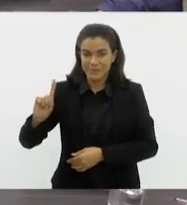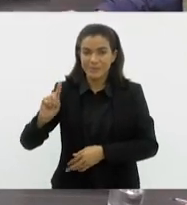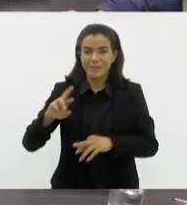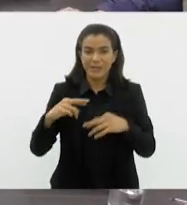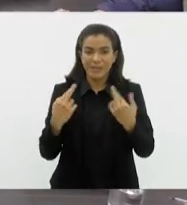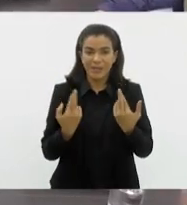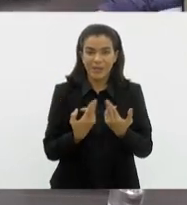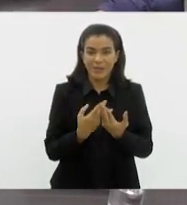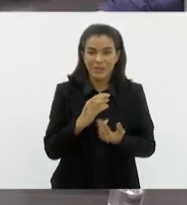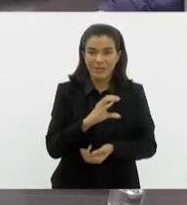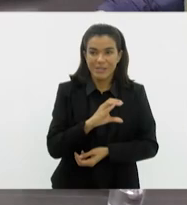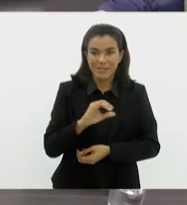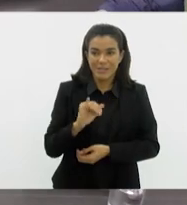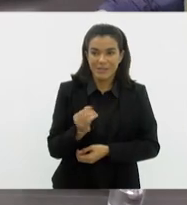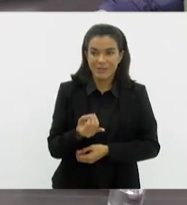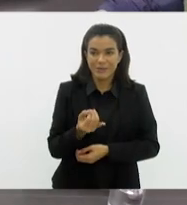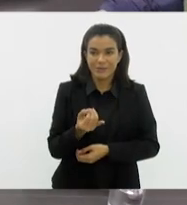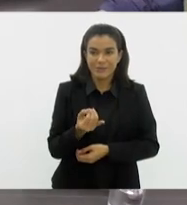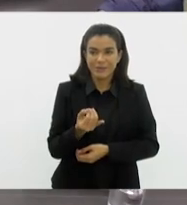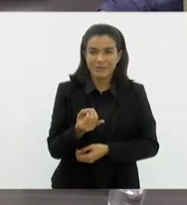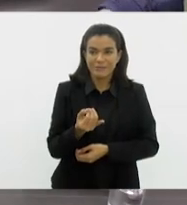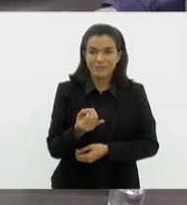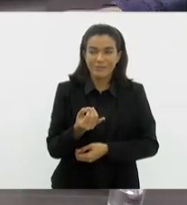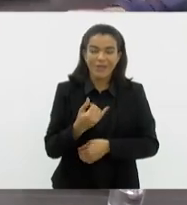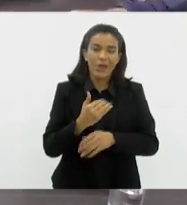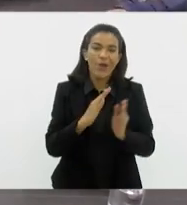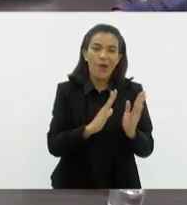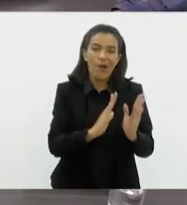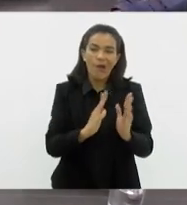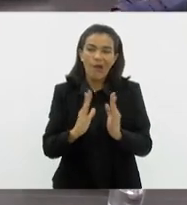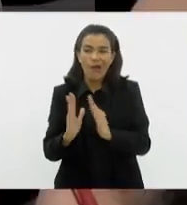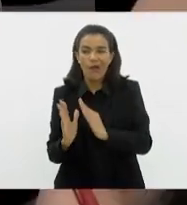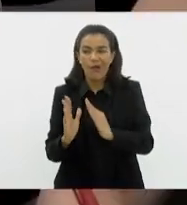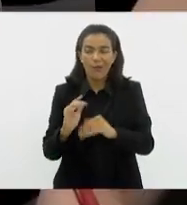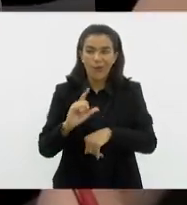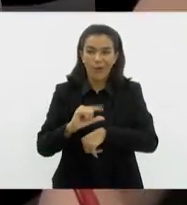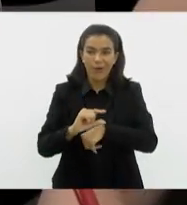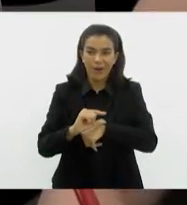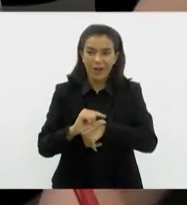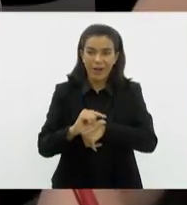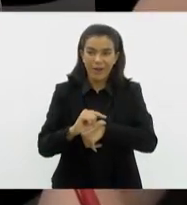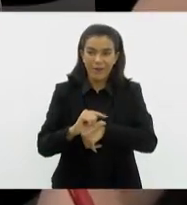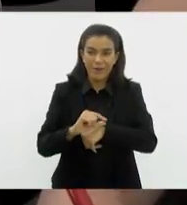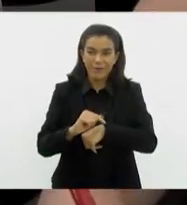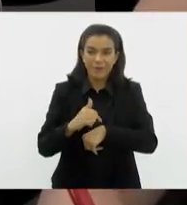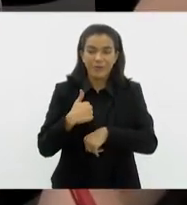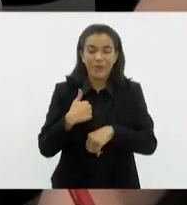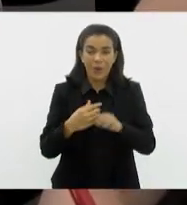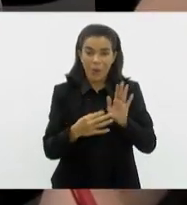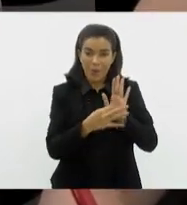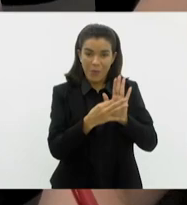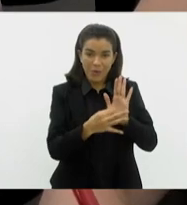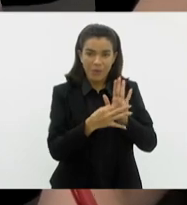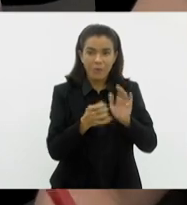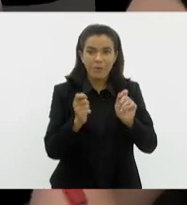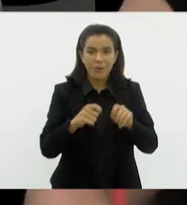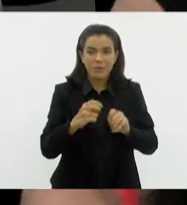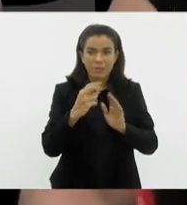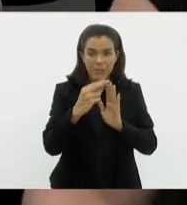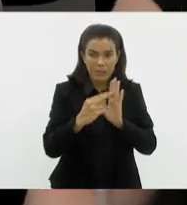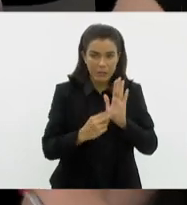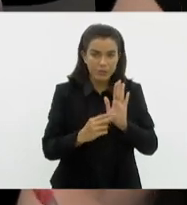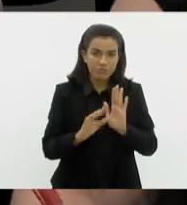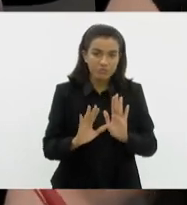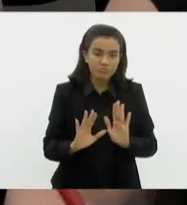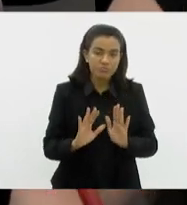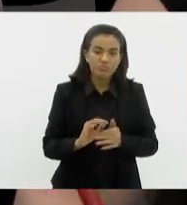mas Verônica, a gente os meus pareceres... Desculpa, porque a gente avançou muito já, Vossa Excelência, porque cumpriu o horário. Os meus pareceres podem ser lidos, estão todos aqui. Agora